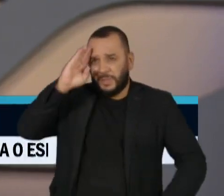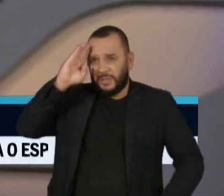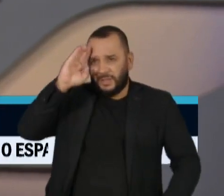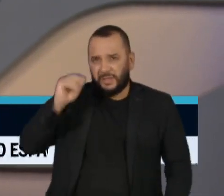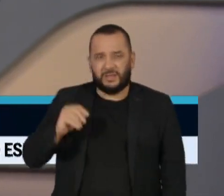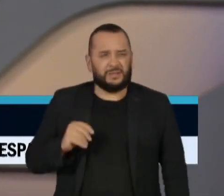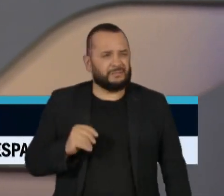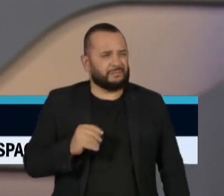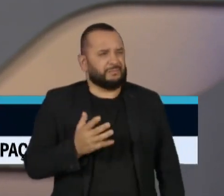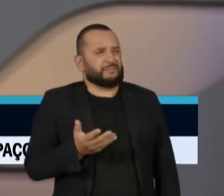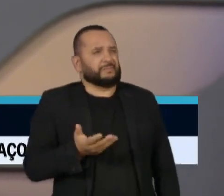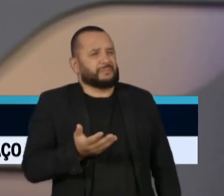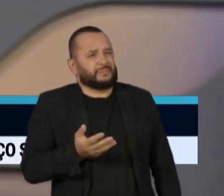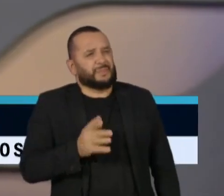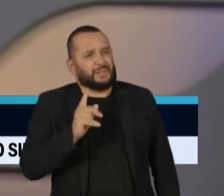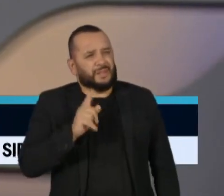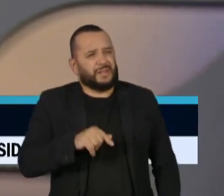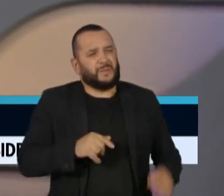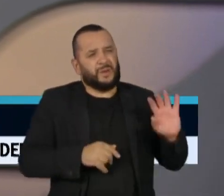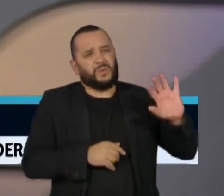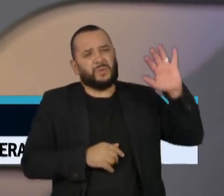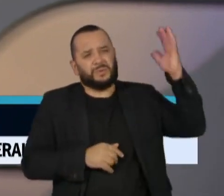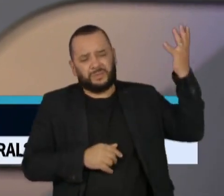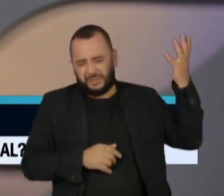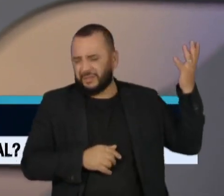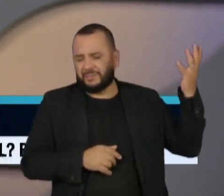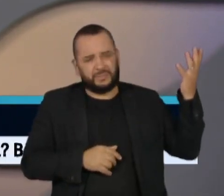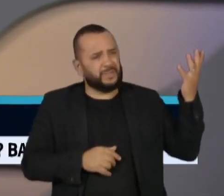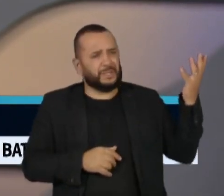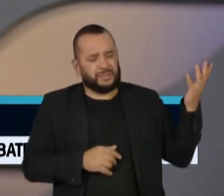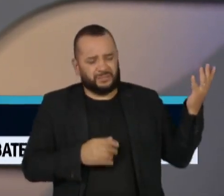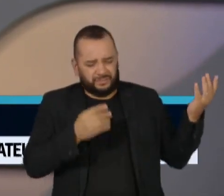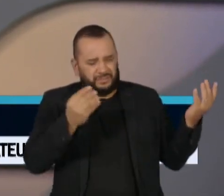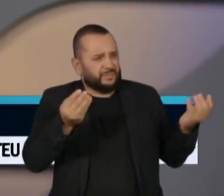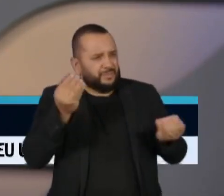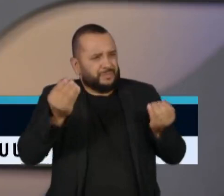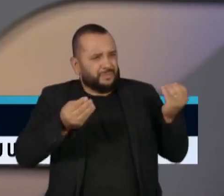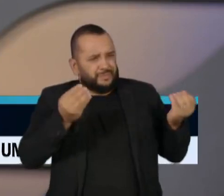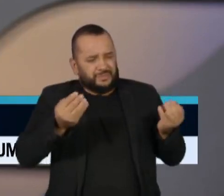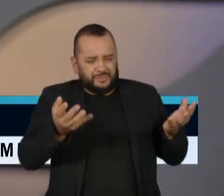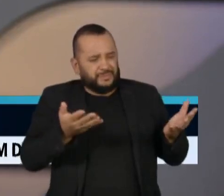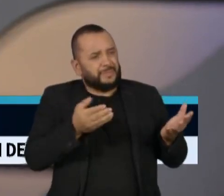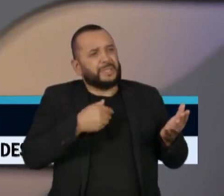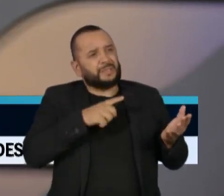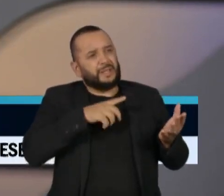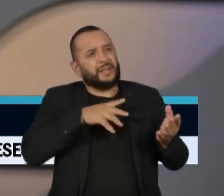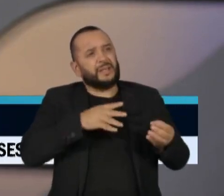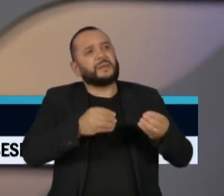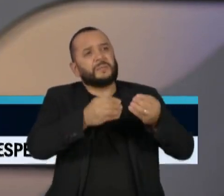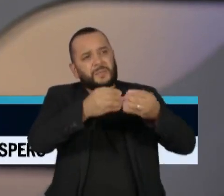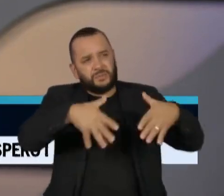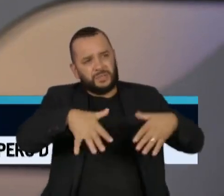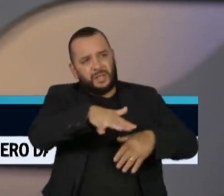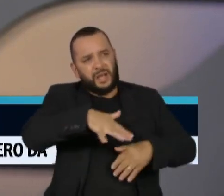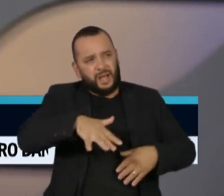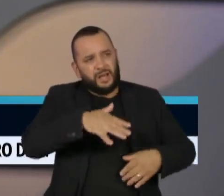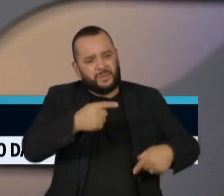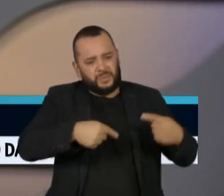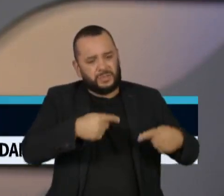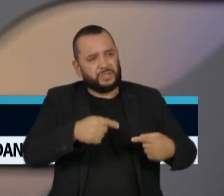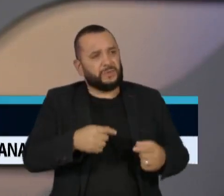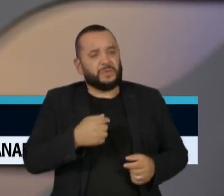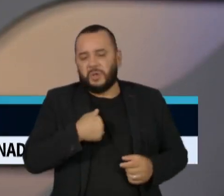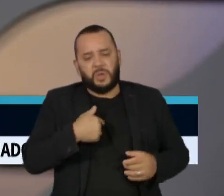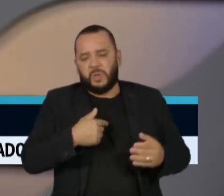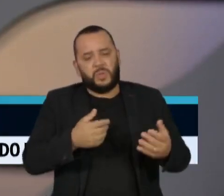que tem consequências políticas importantes quer dizer uma pessoa que que diz que não dará um passo atrás